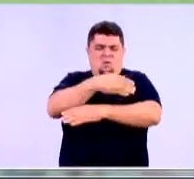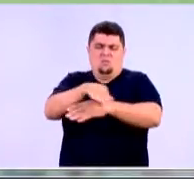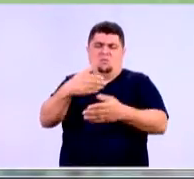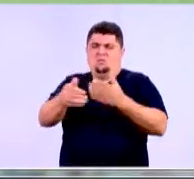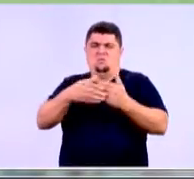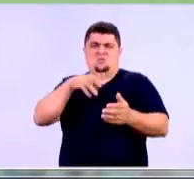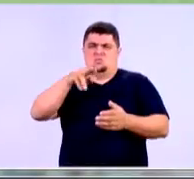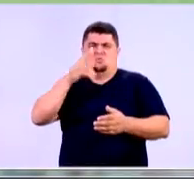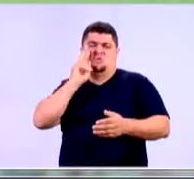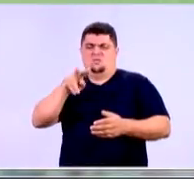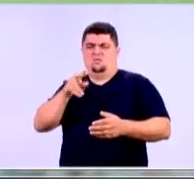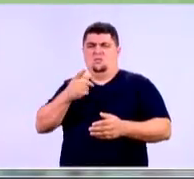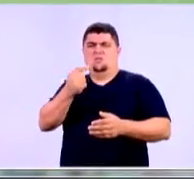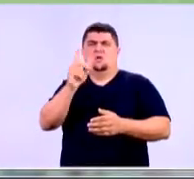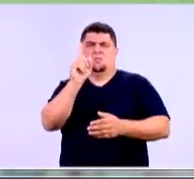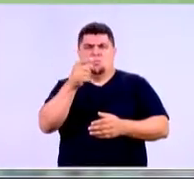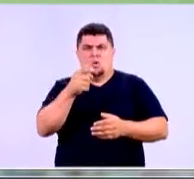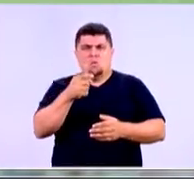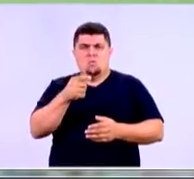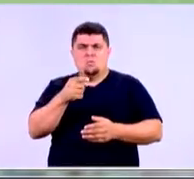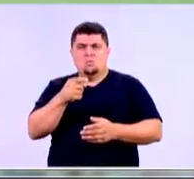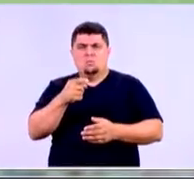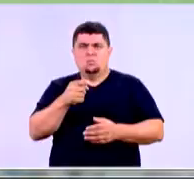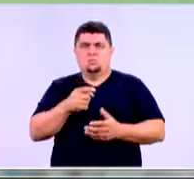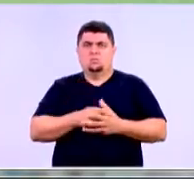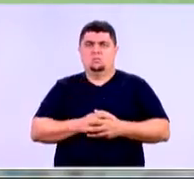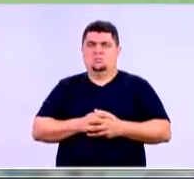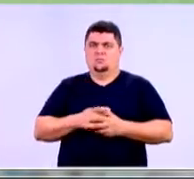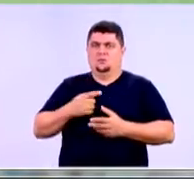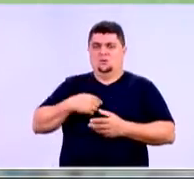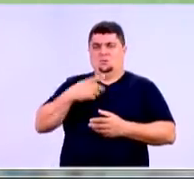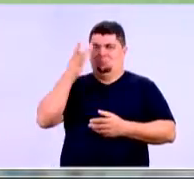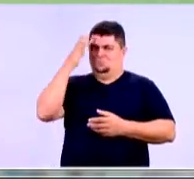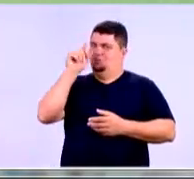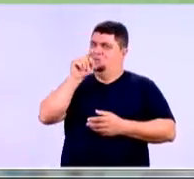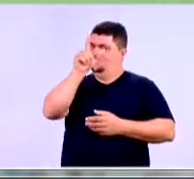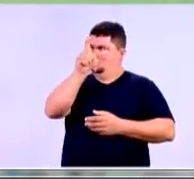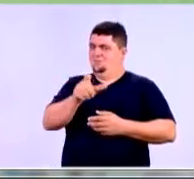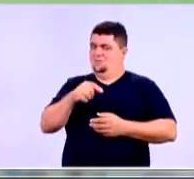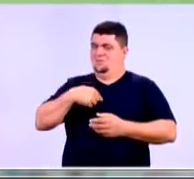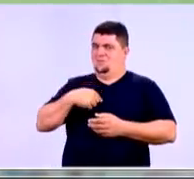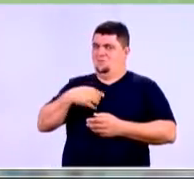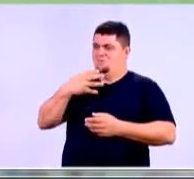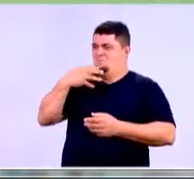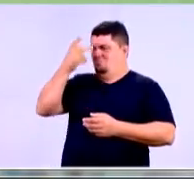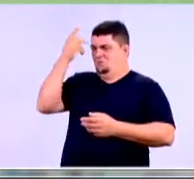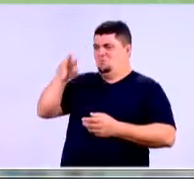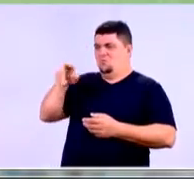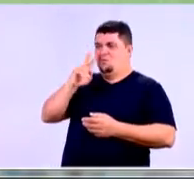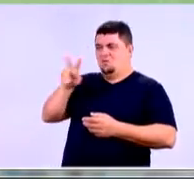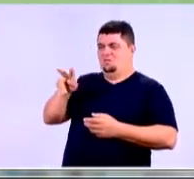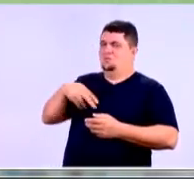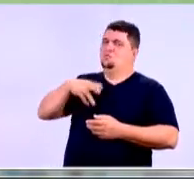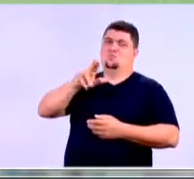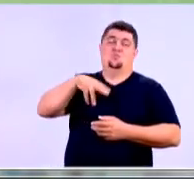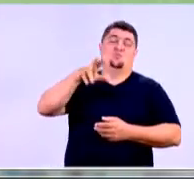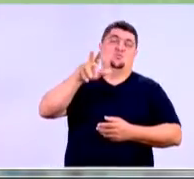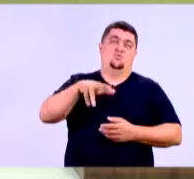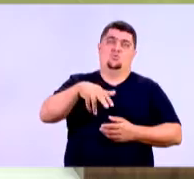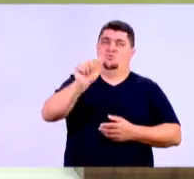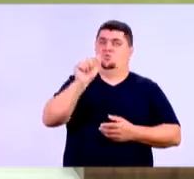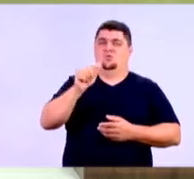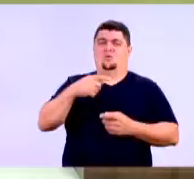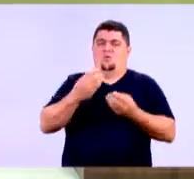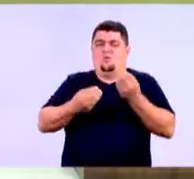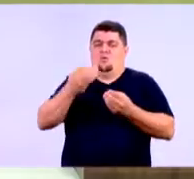fala: professor, você me empresta R$1.000? Olha, gente, eu não sei vocês, mas para um desconhecido, de jeito nenhum quer me emprestar. Como é que eu vou